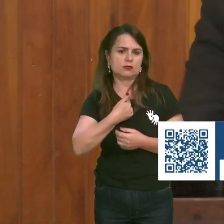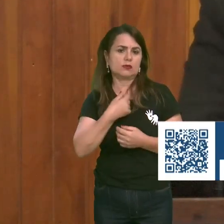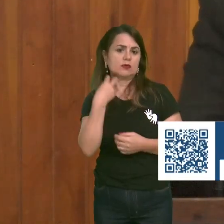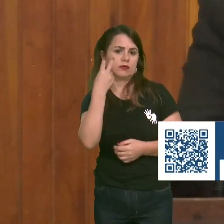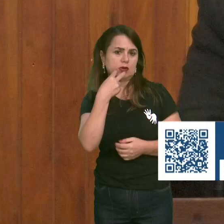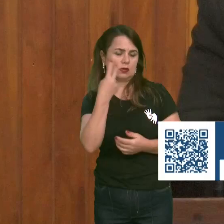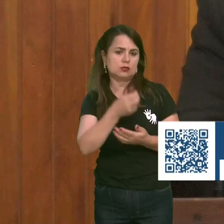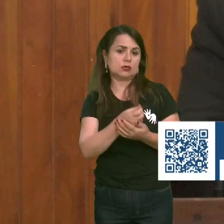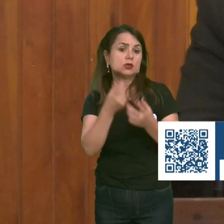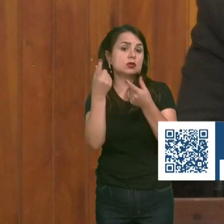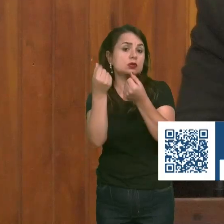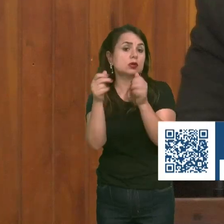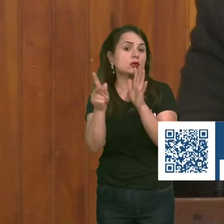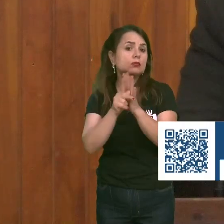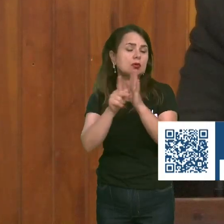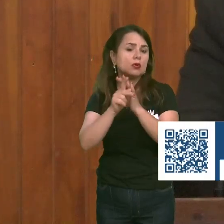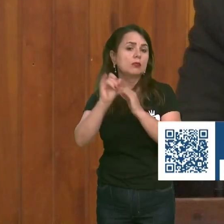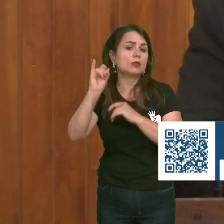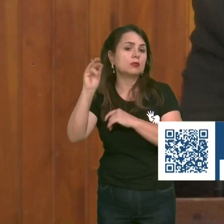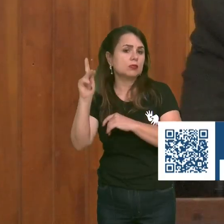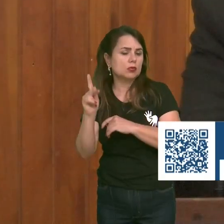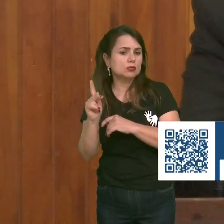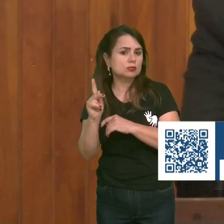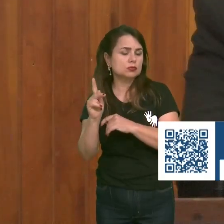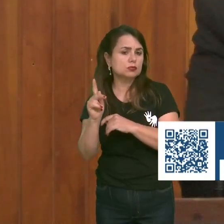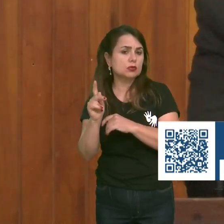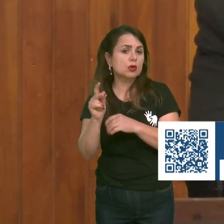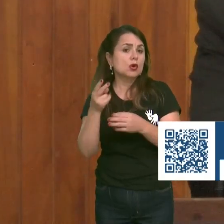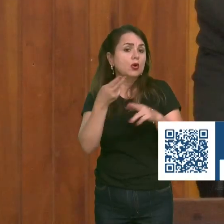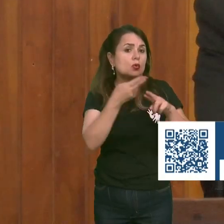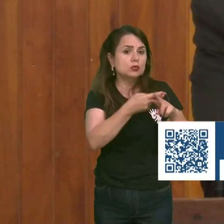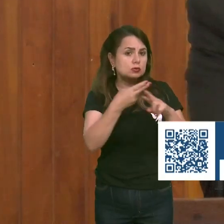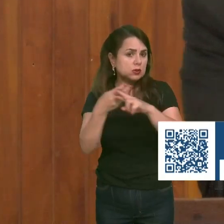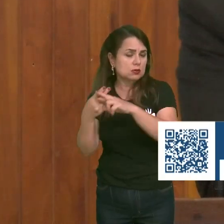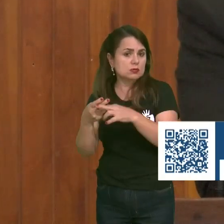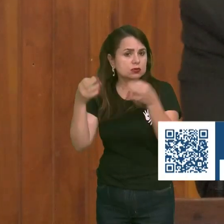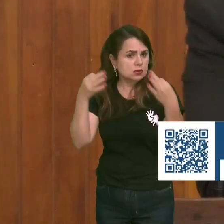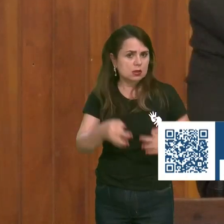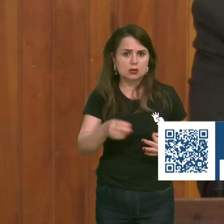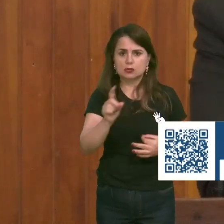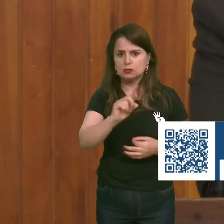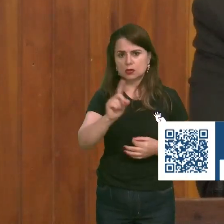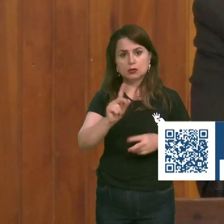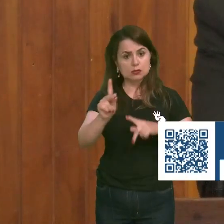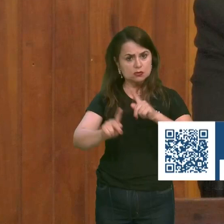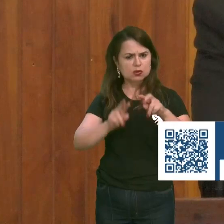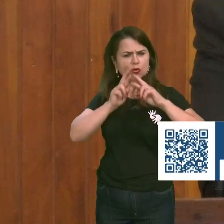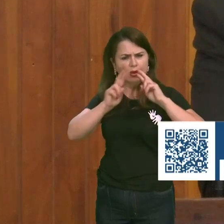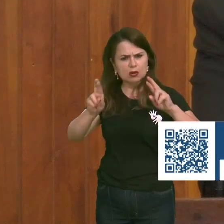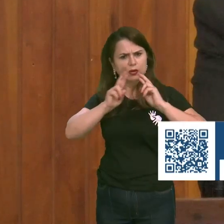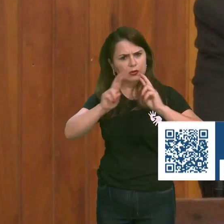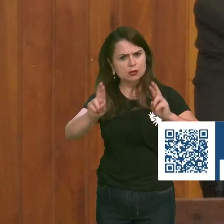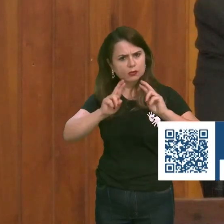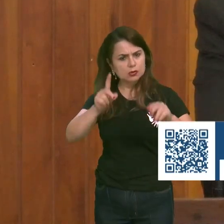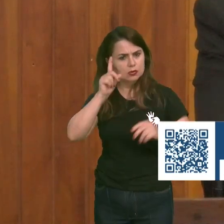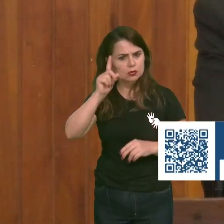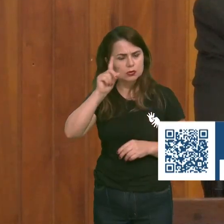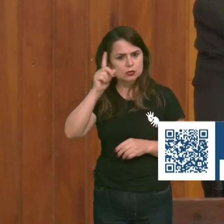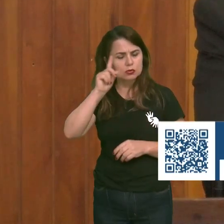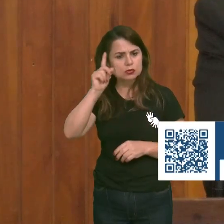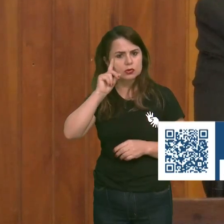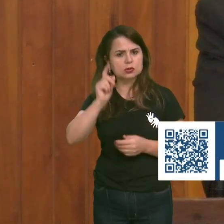imposto atribuição do poder público não tá sendo bem feita é reclamação todo dia Posto de Saúde